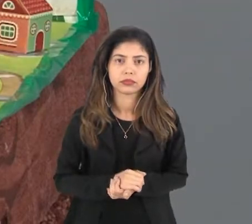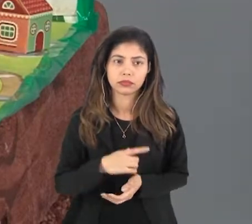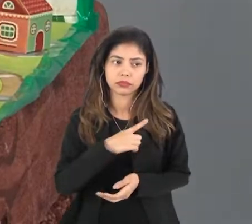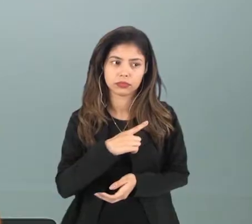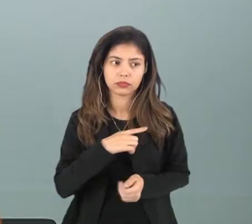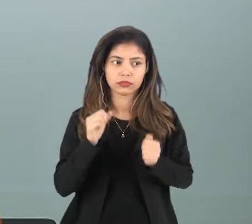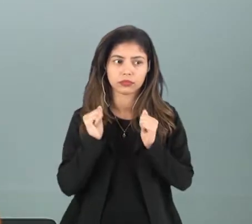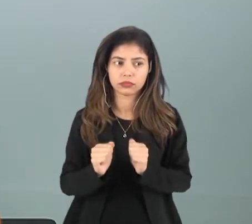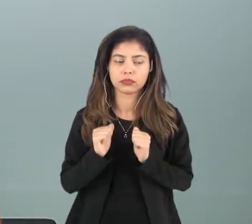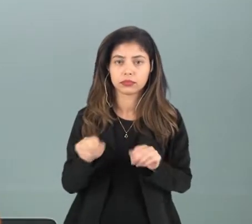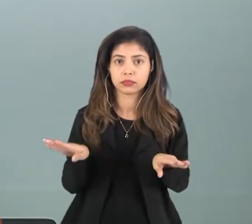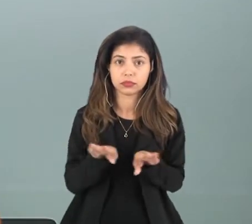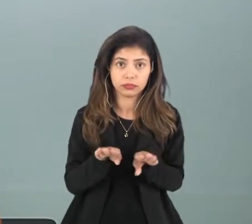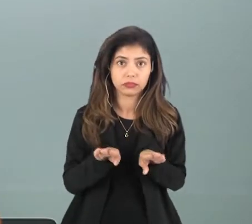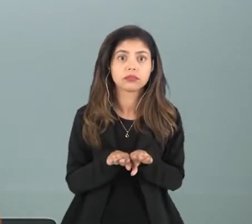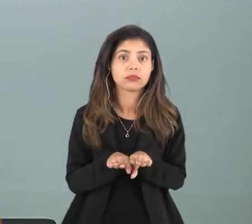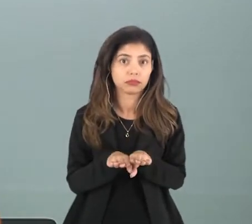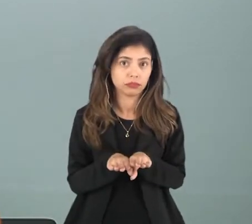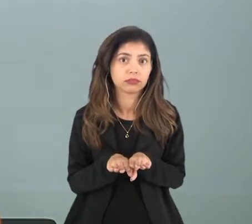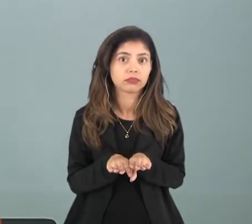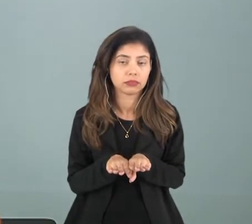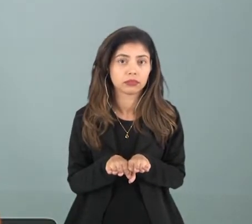exercer. Aí,